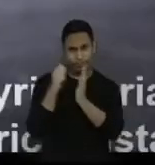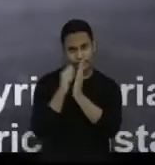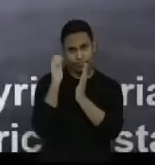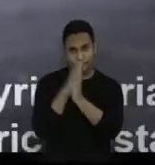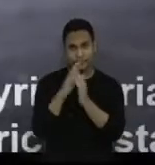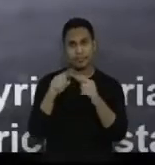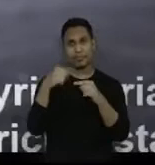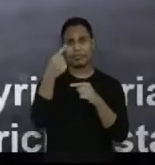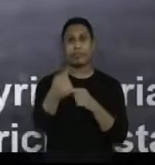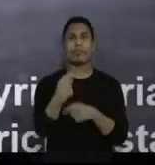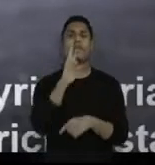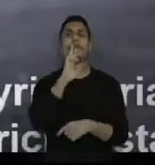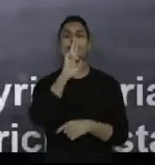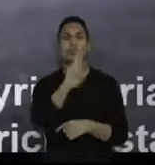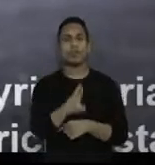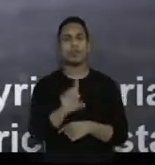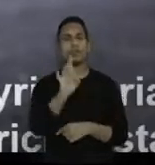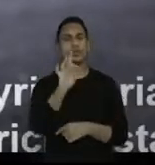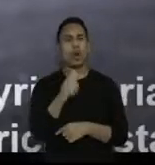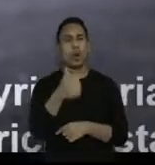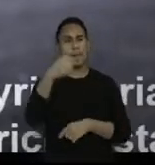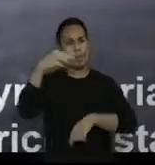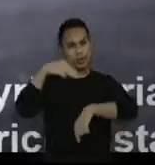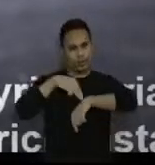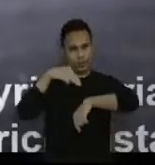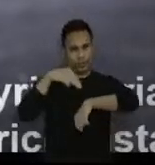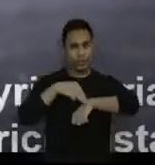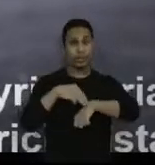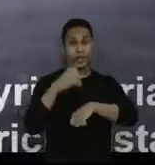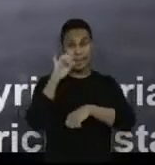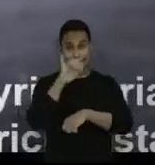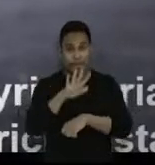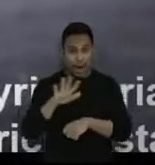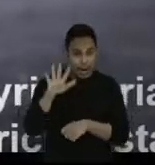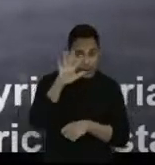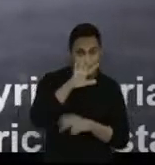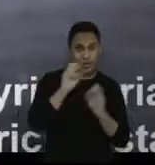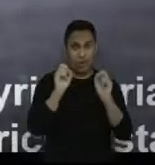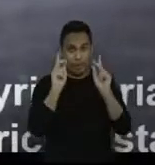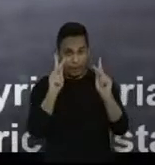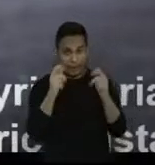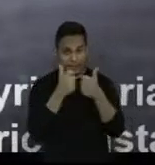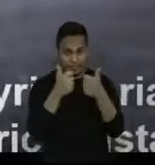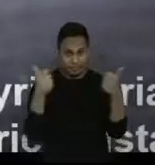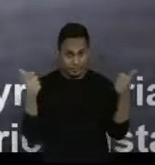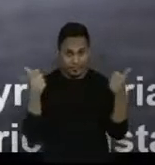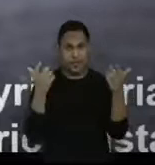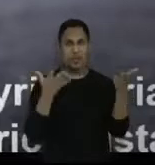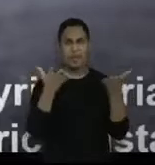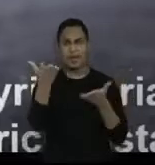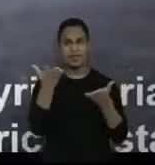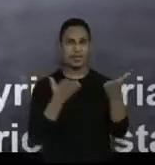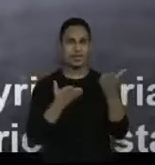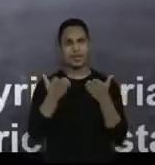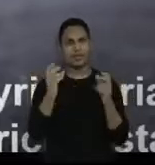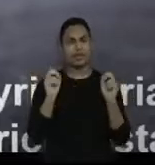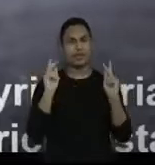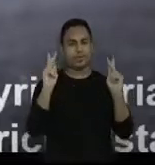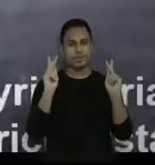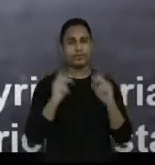Tudo ok com a imagem, né? Vocês já estão vendo? Já estou compartilhando direitinho. Alguém me dá um ok também? Só para eu